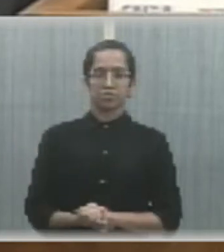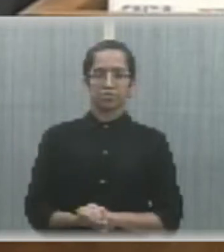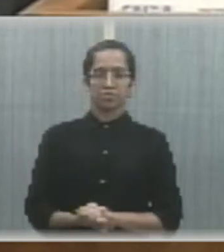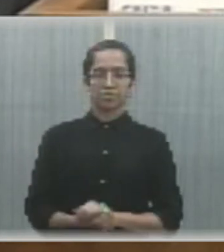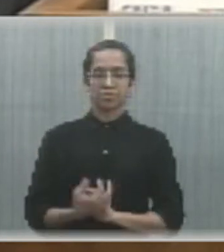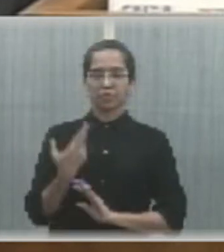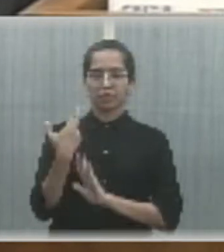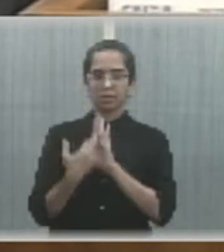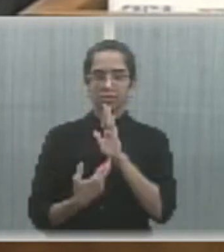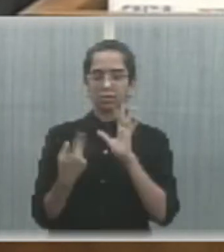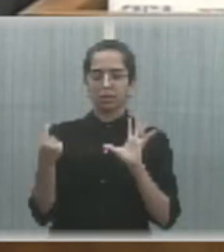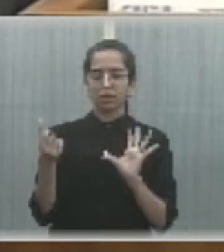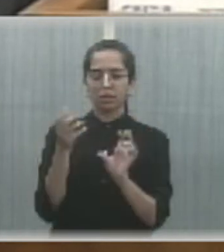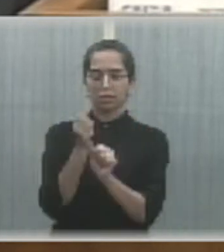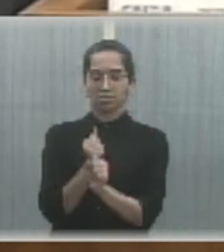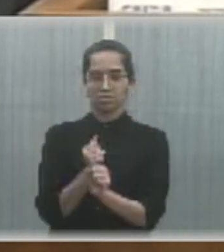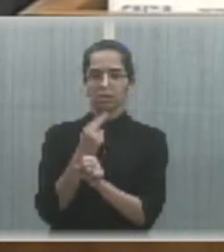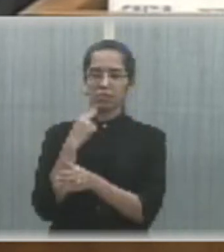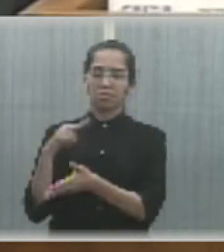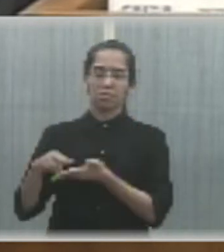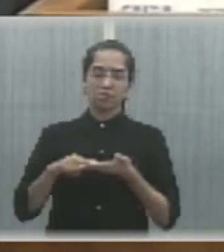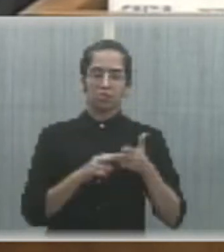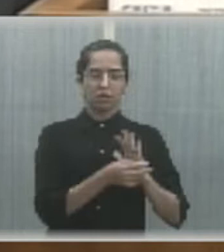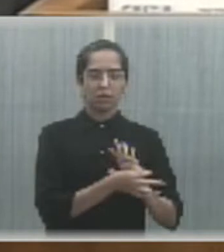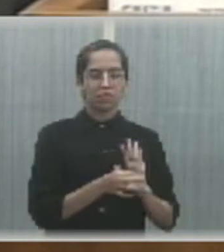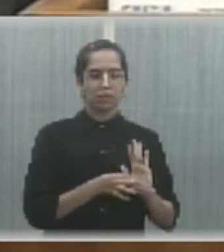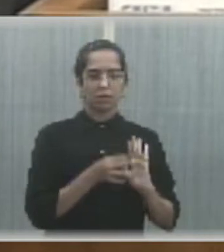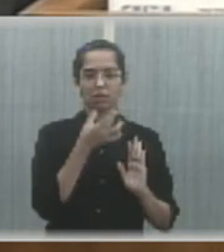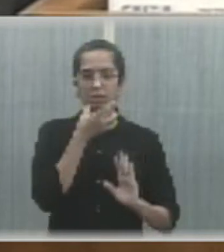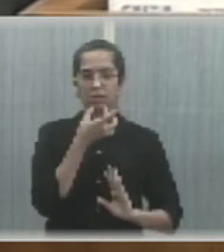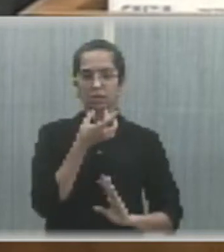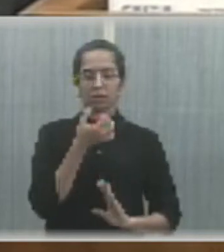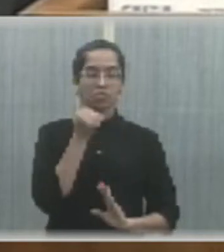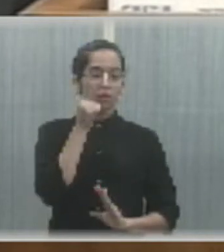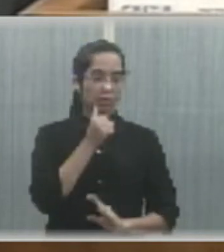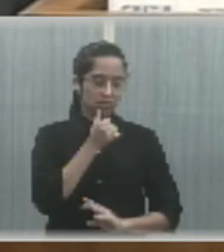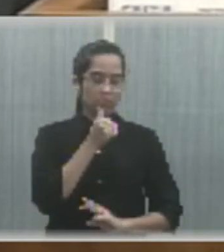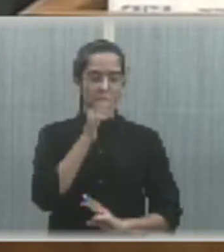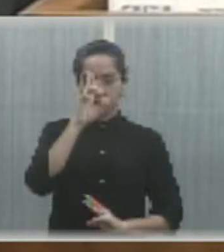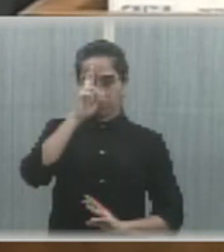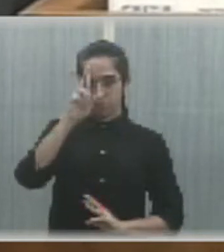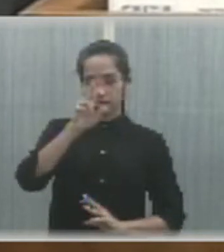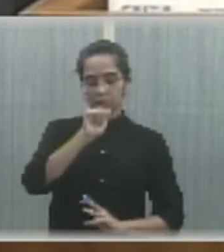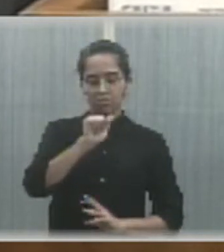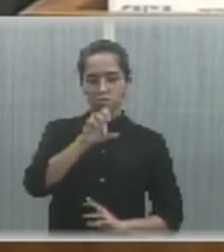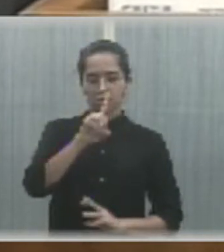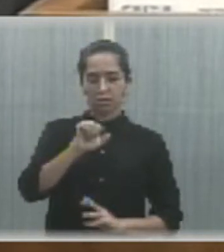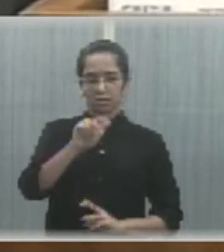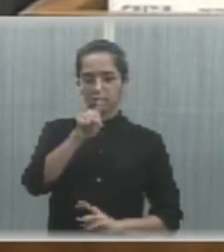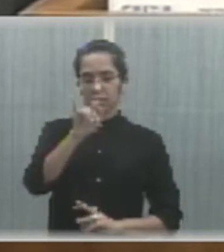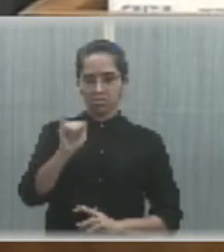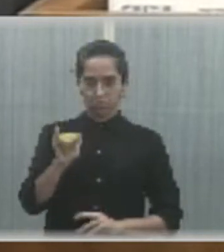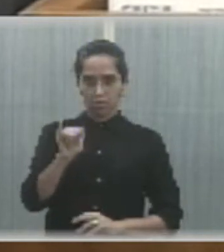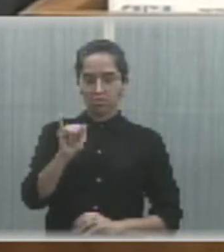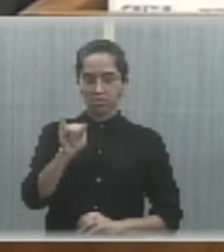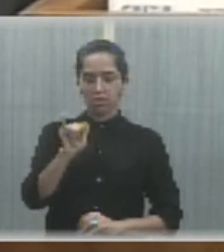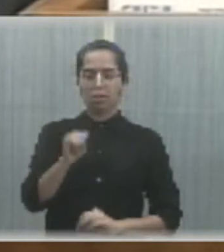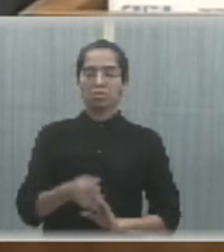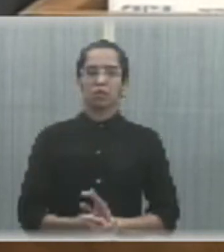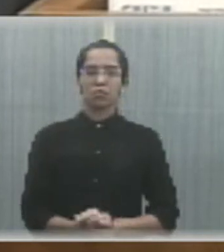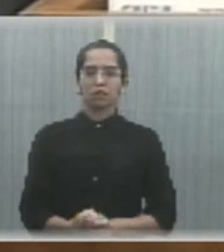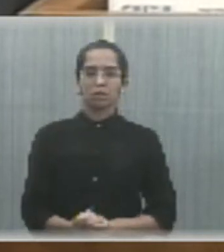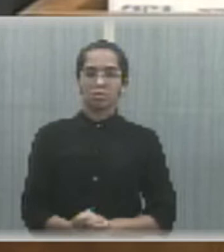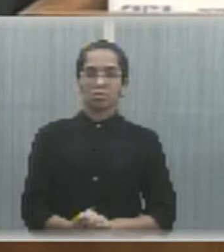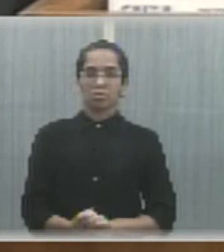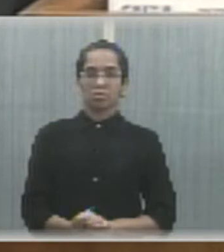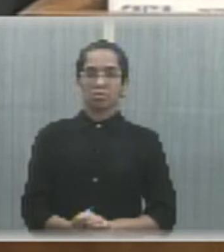Prestação de contas, encaminhado pela diretora-geral da ADAP, a senhora Alexandra Soares